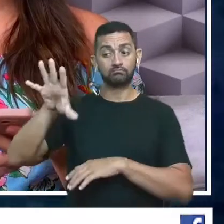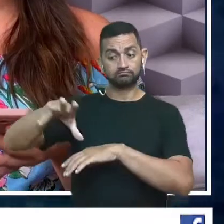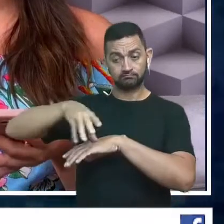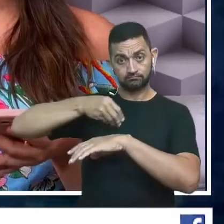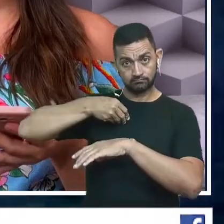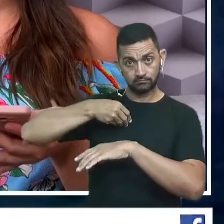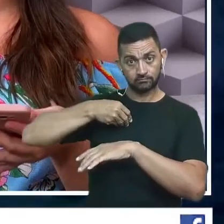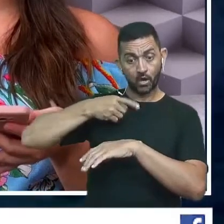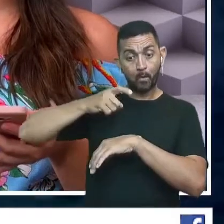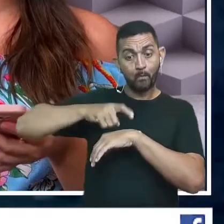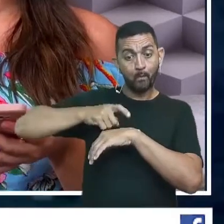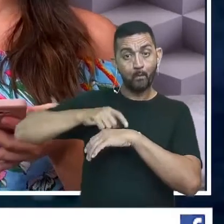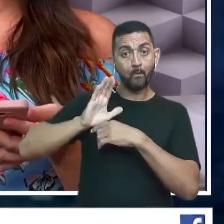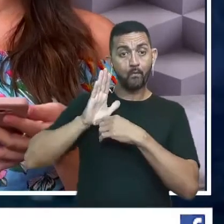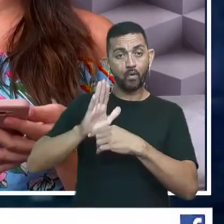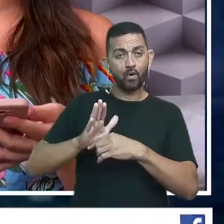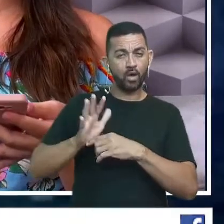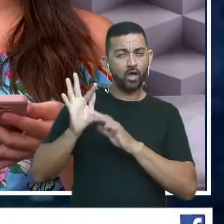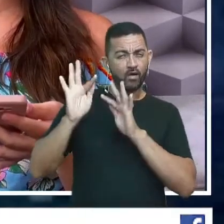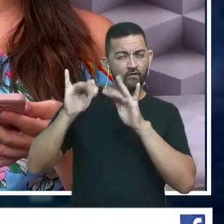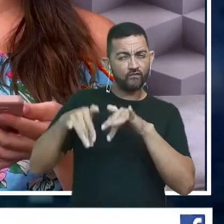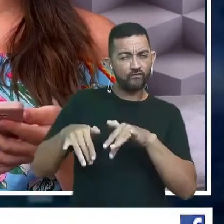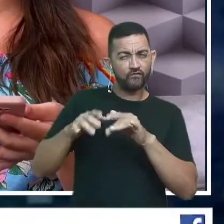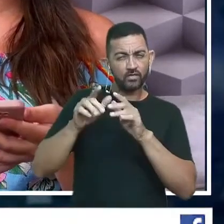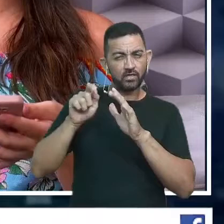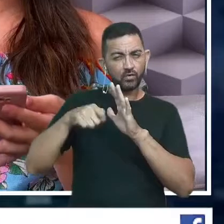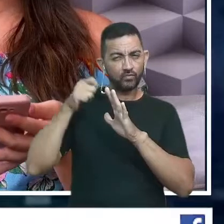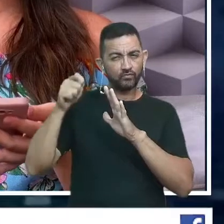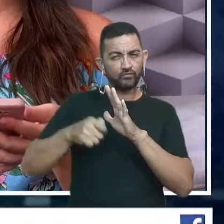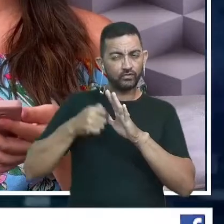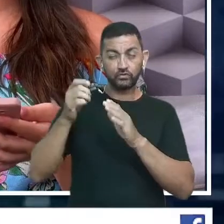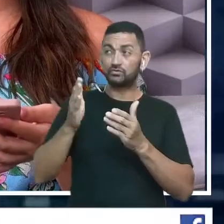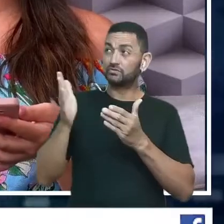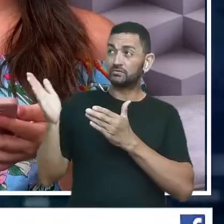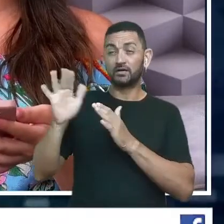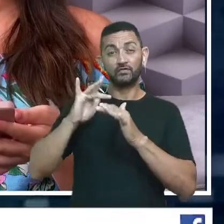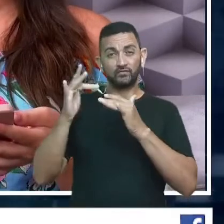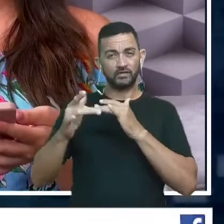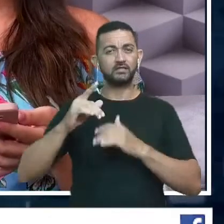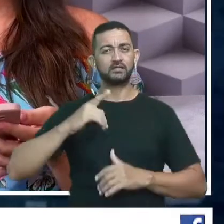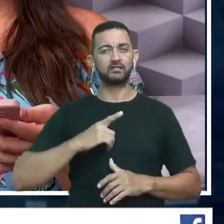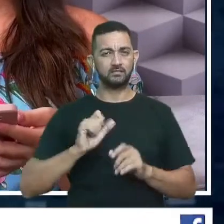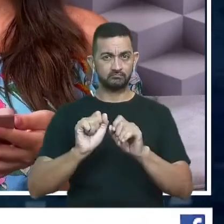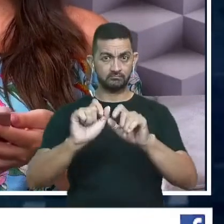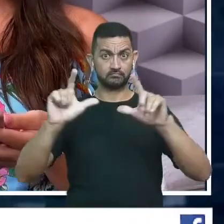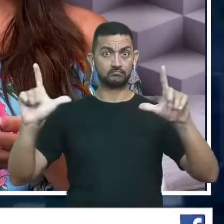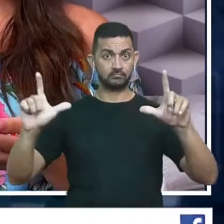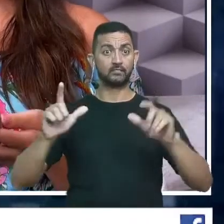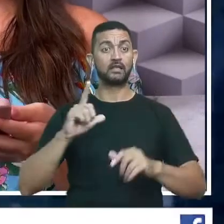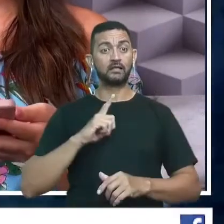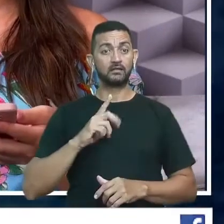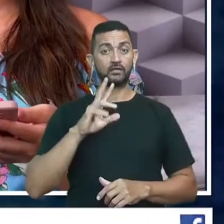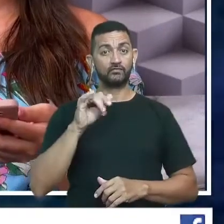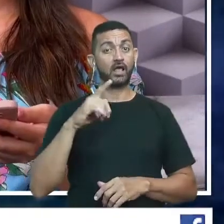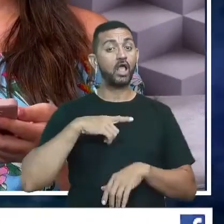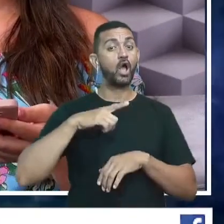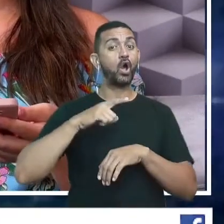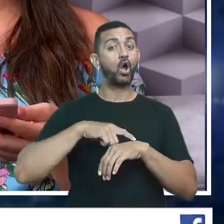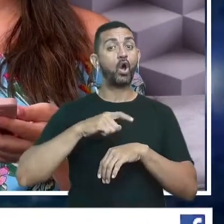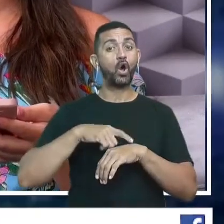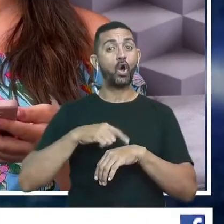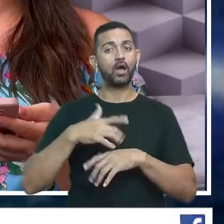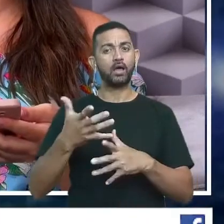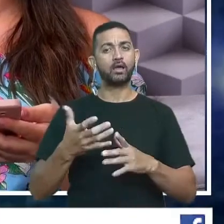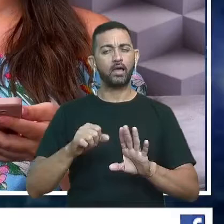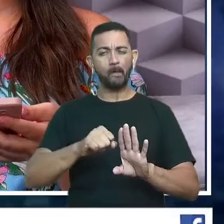enviada pela Dona da loja que mostra o momento lá no finalzinho do vídeo se você reparar bem no nosso vídeo pode dar um na tela que você